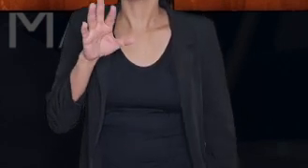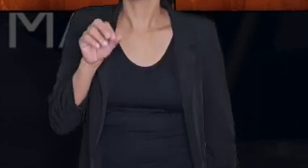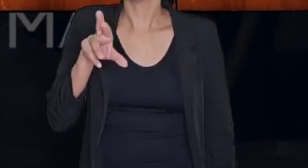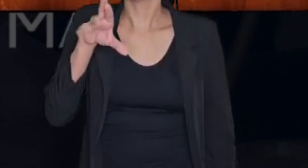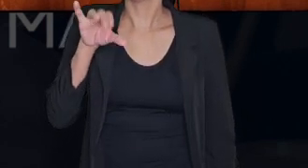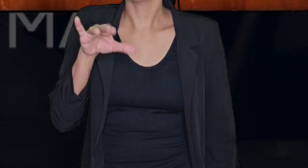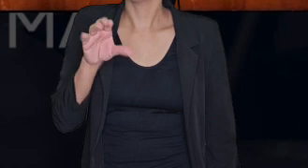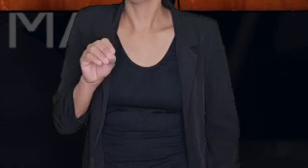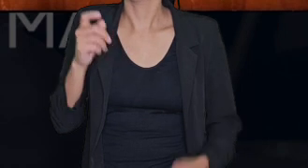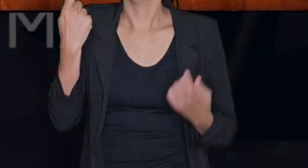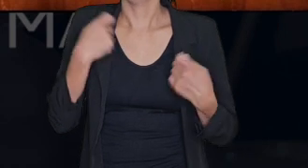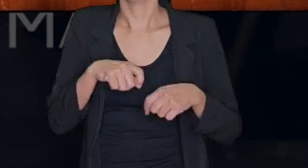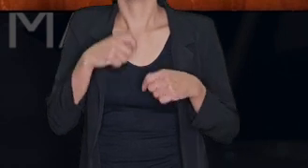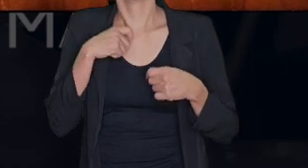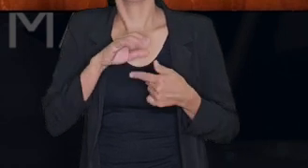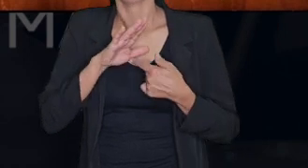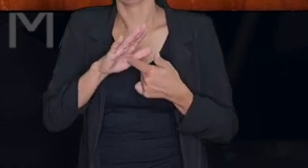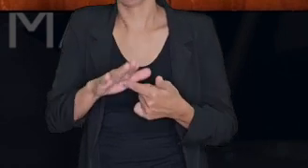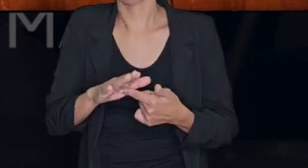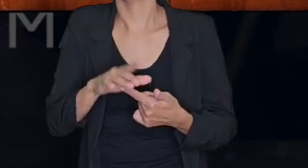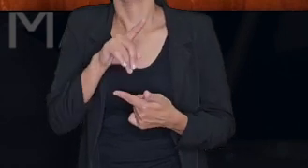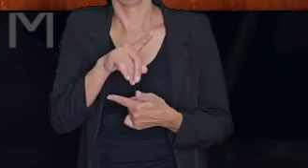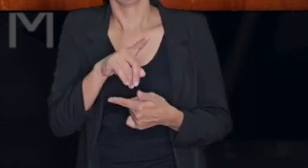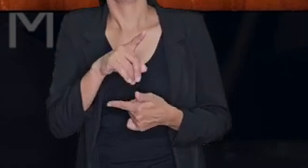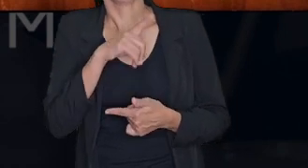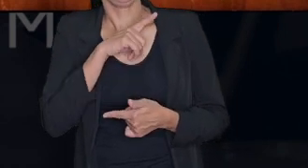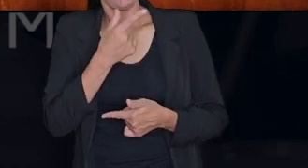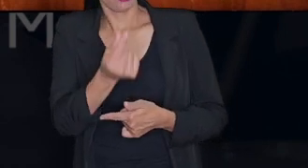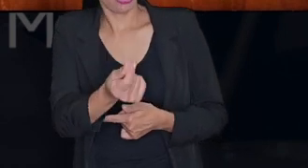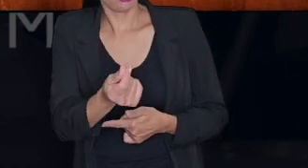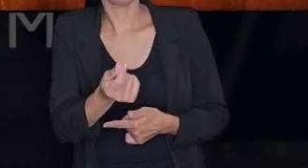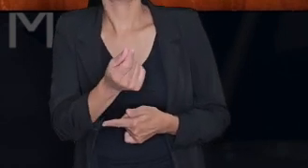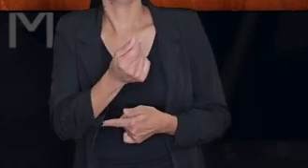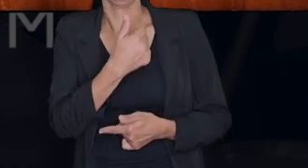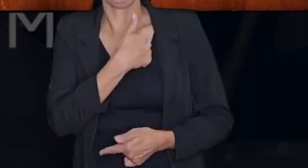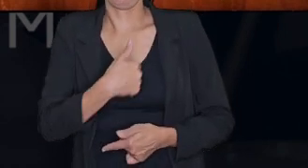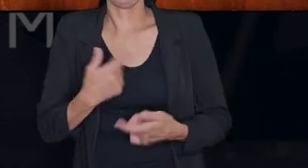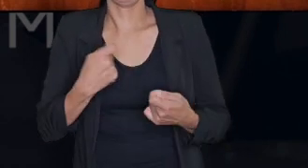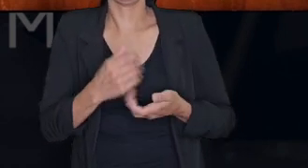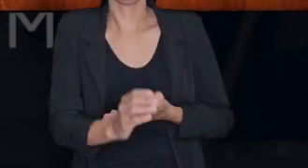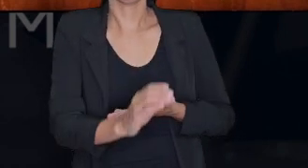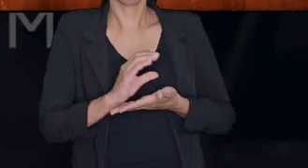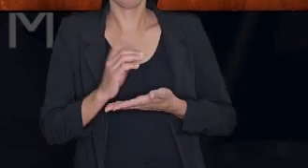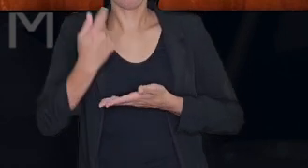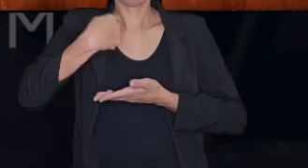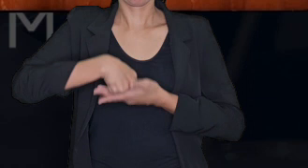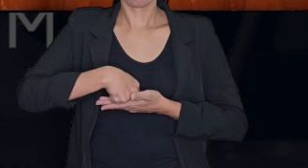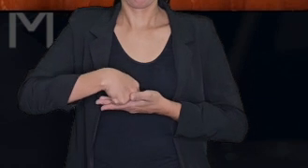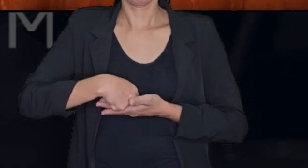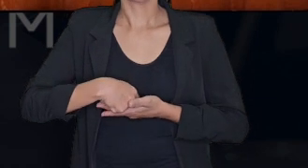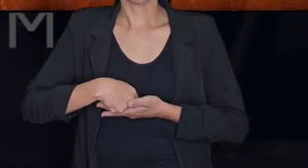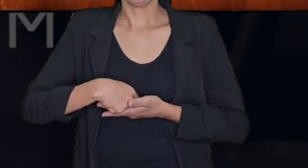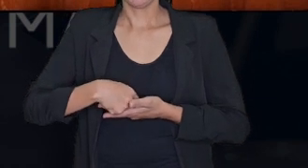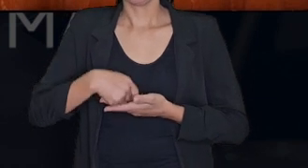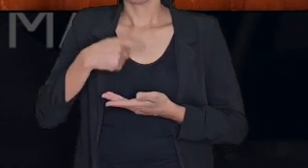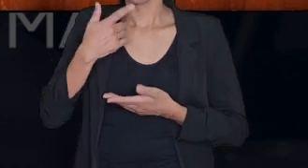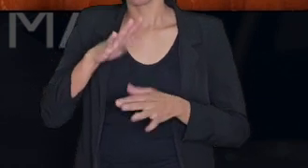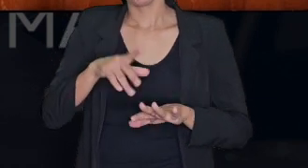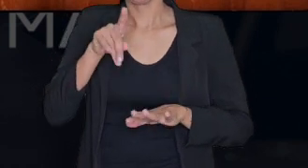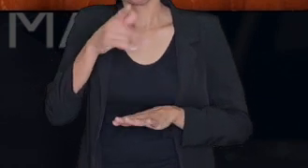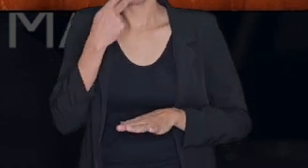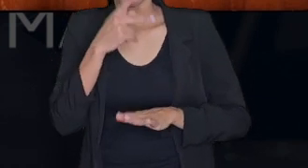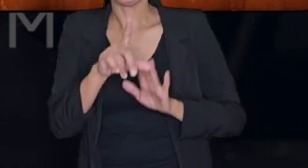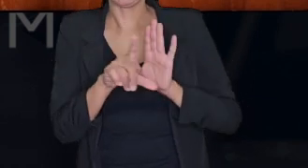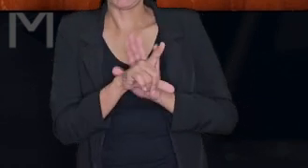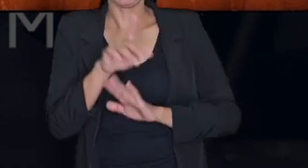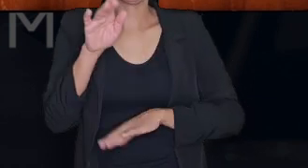Ponto. Isso é preciso ver, né? Tem expressão econômica, o Estado precisa receber. A não ser